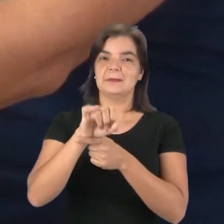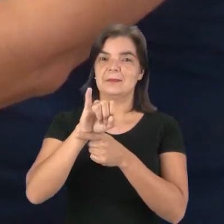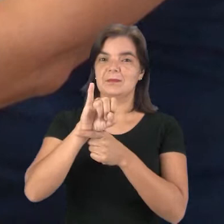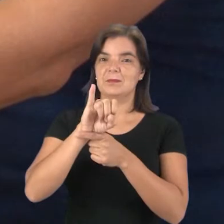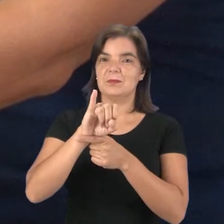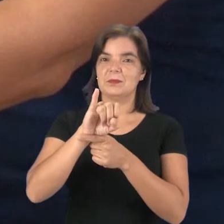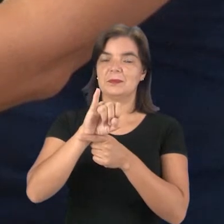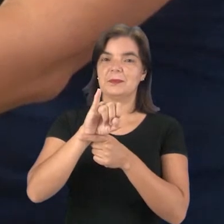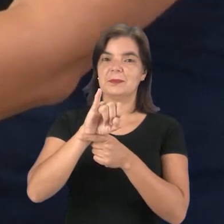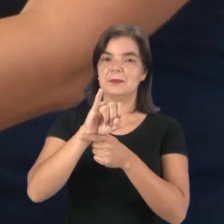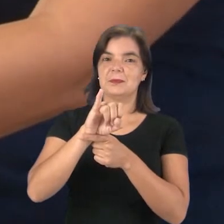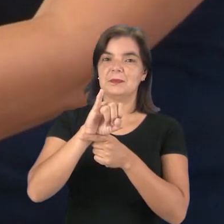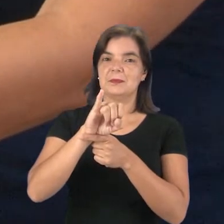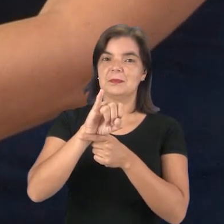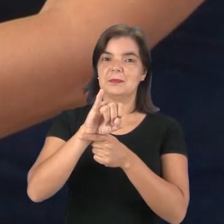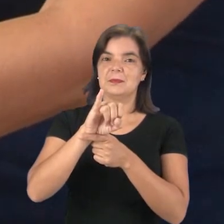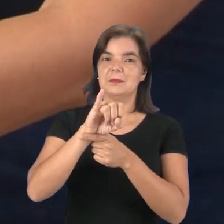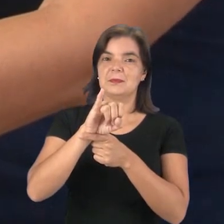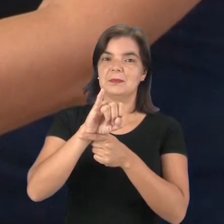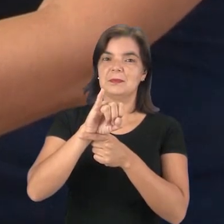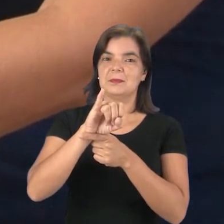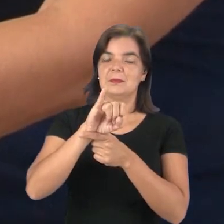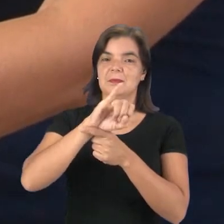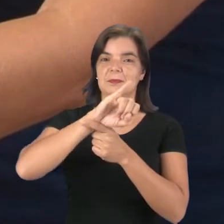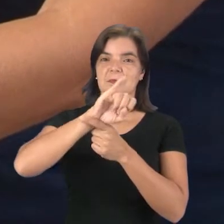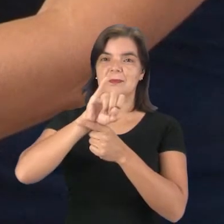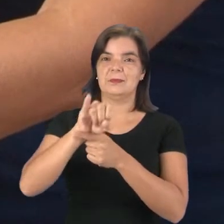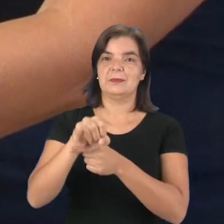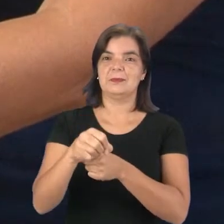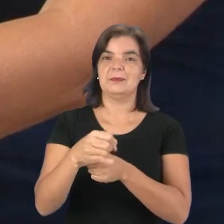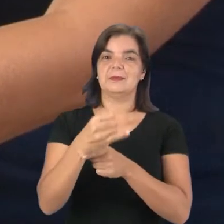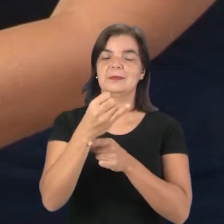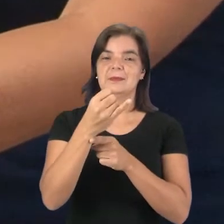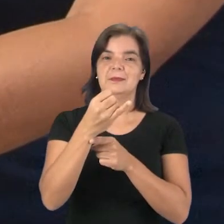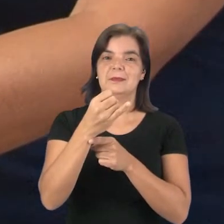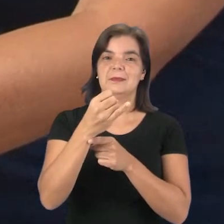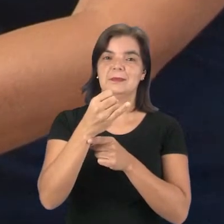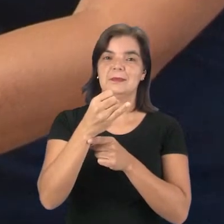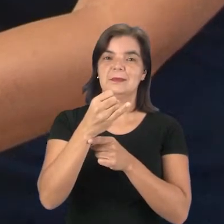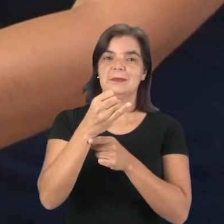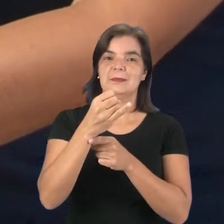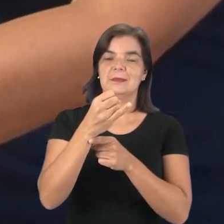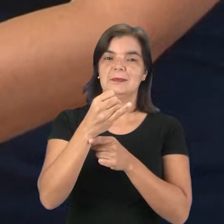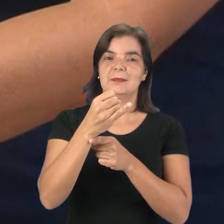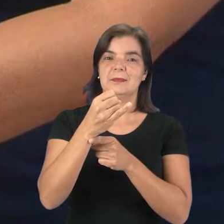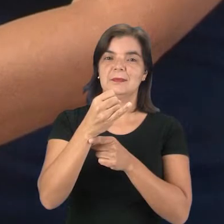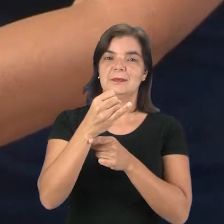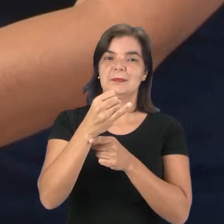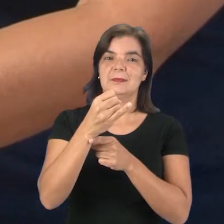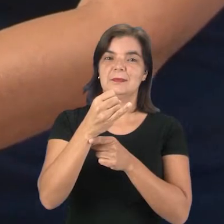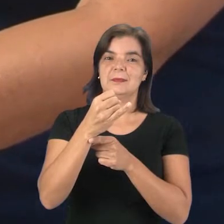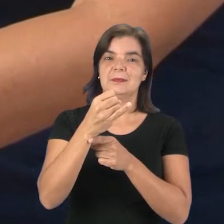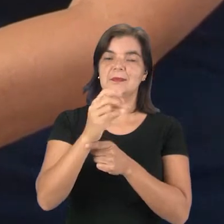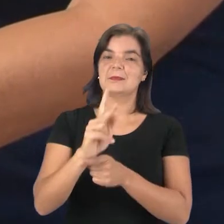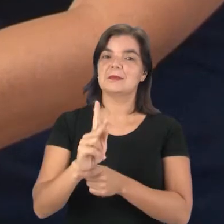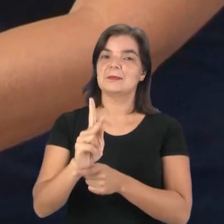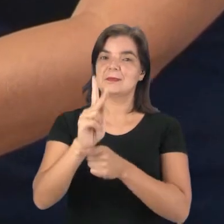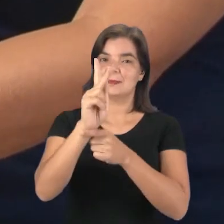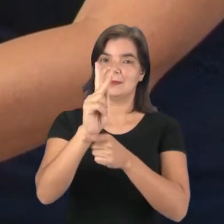e e o J Oi